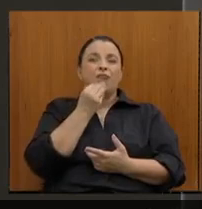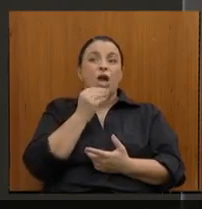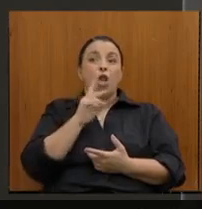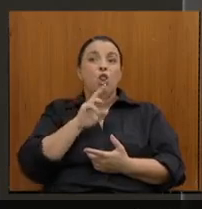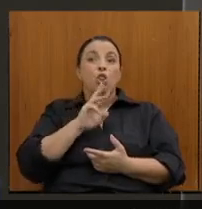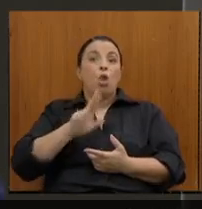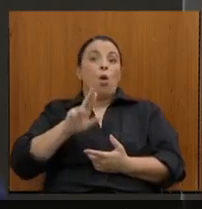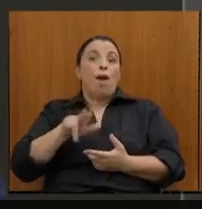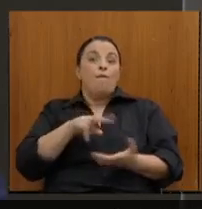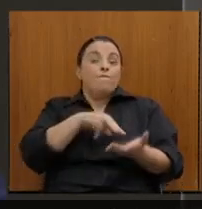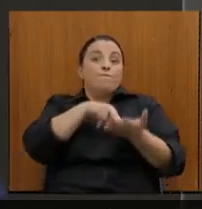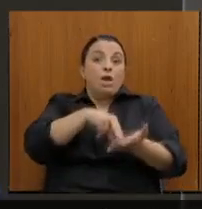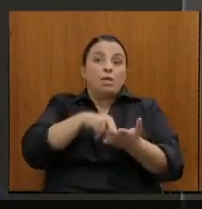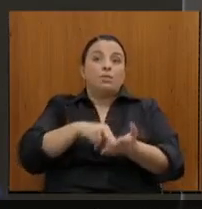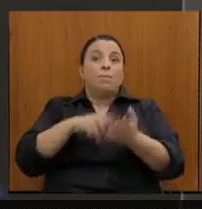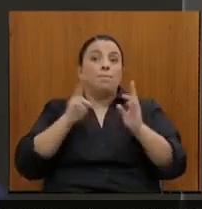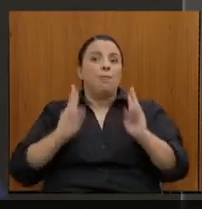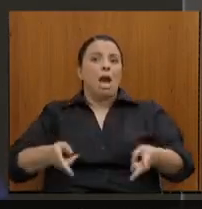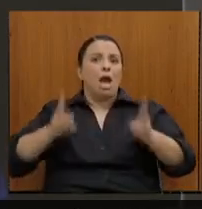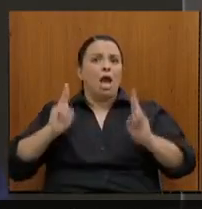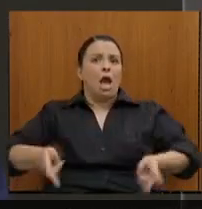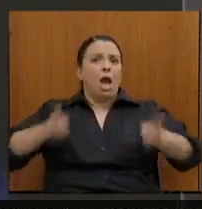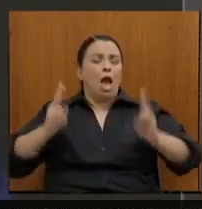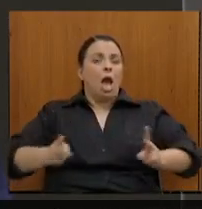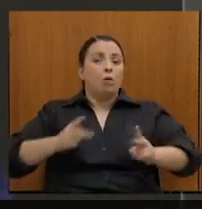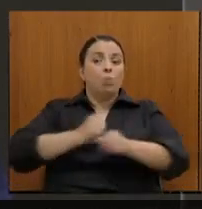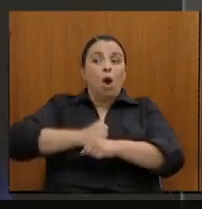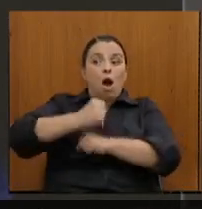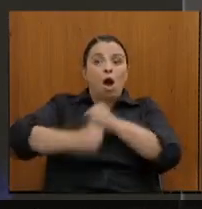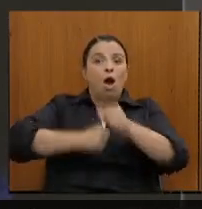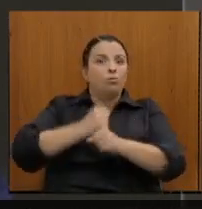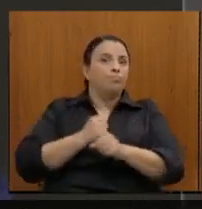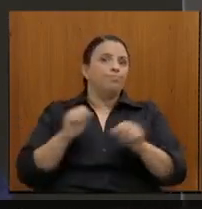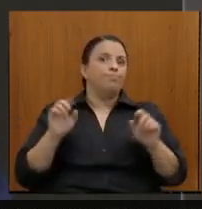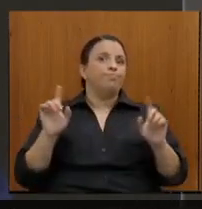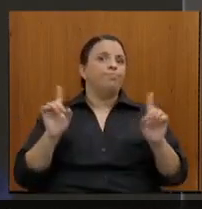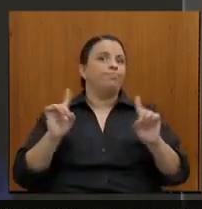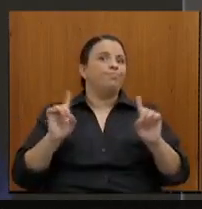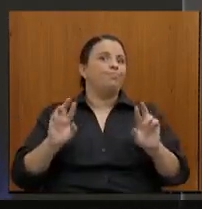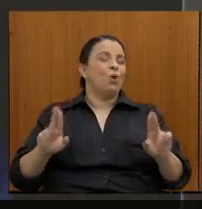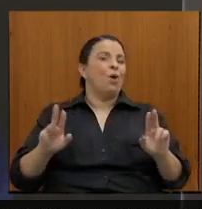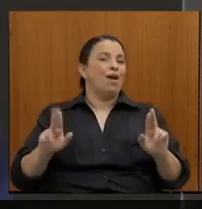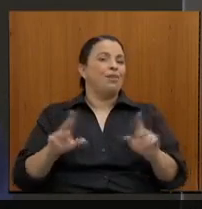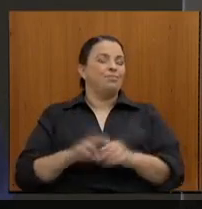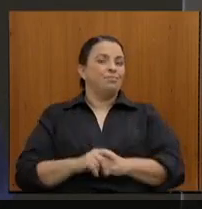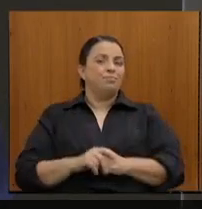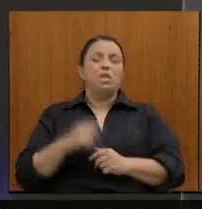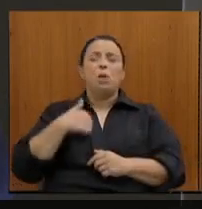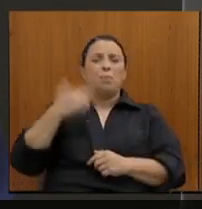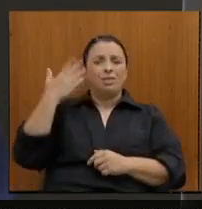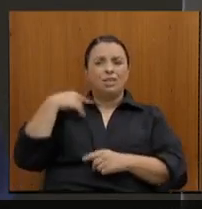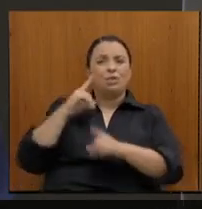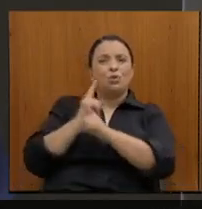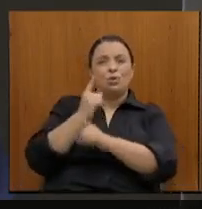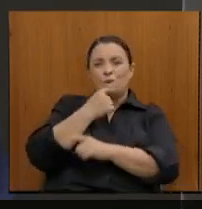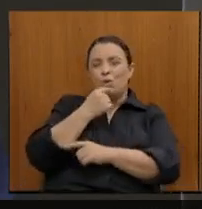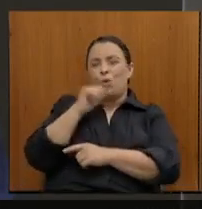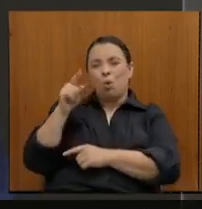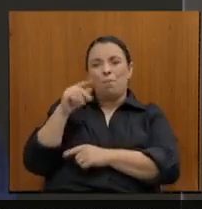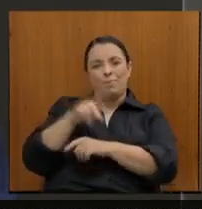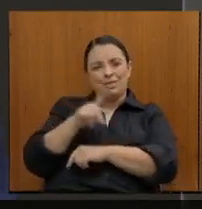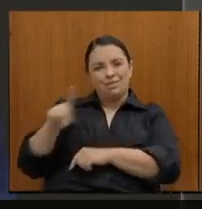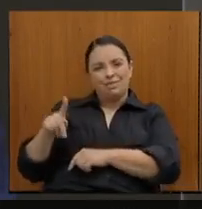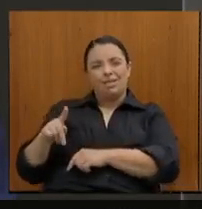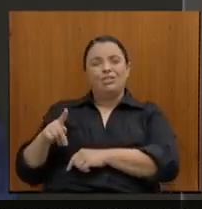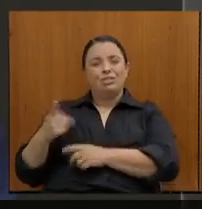da Associação Brasileira de armazenamento de energia e eu tinha muito tempo que eu não encontrava com ele falei que que você tá minha flor